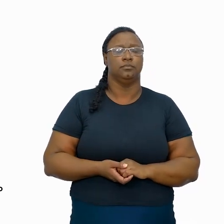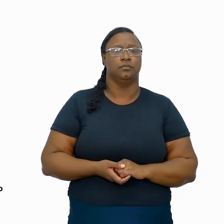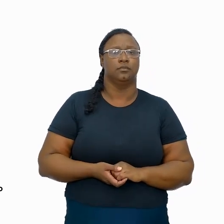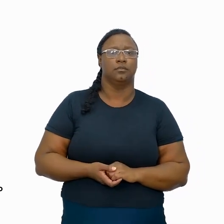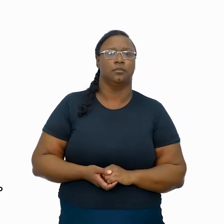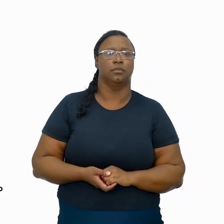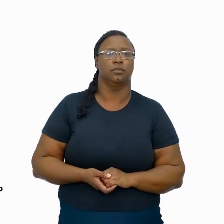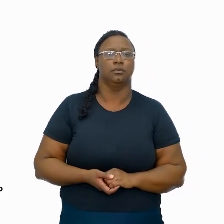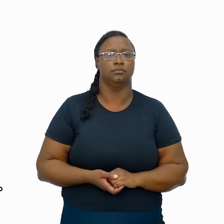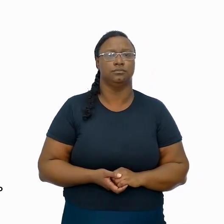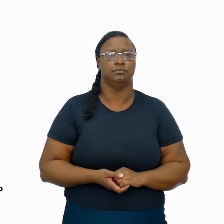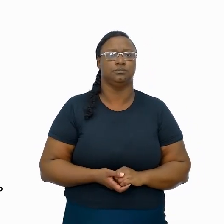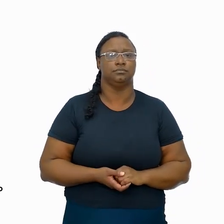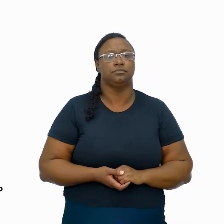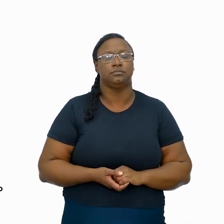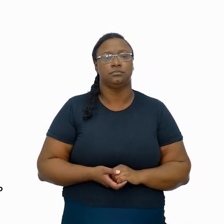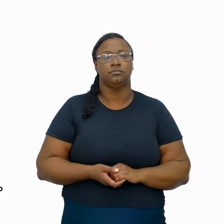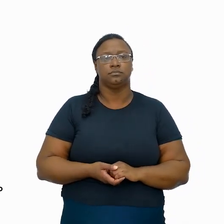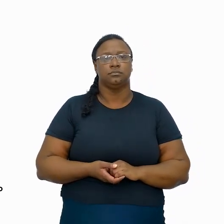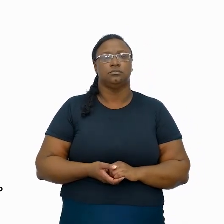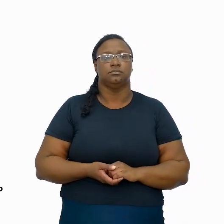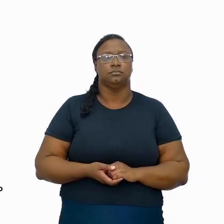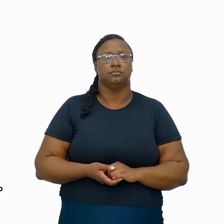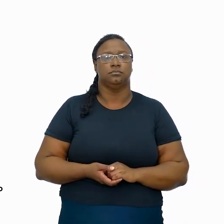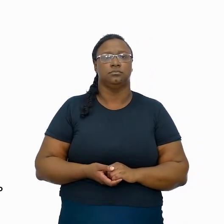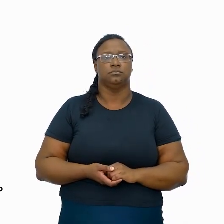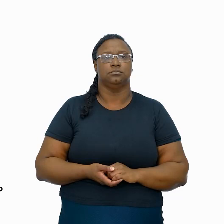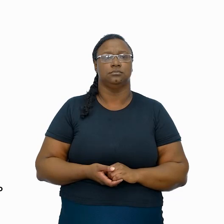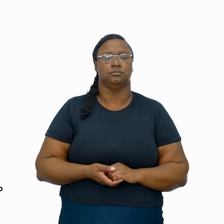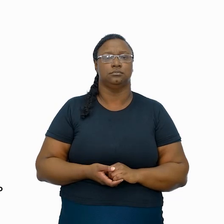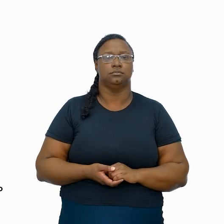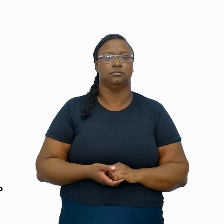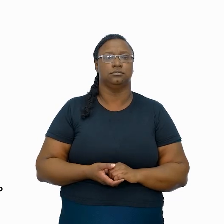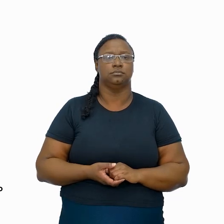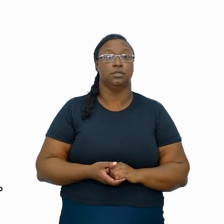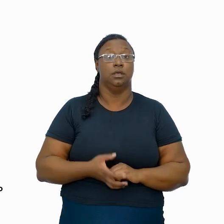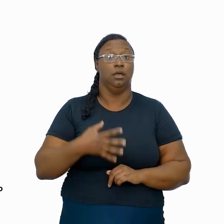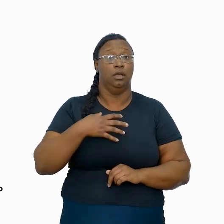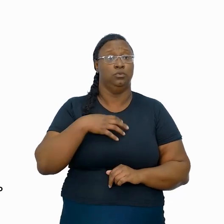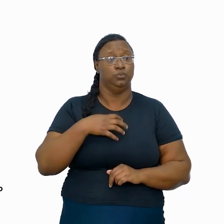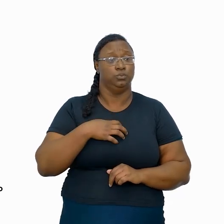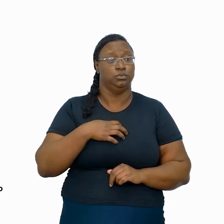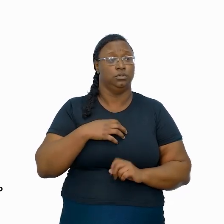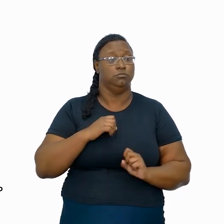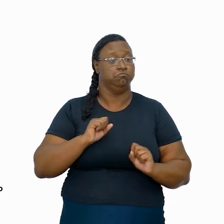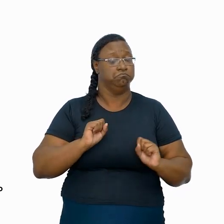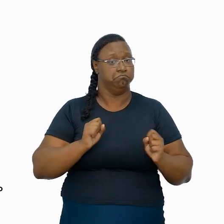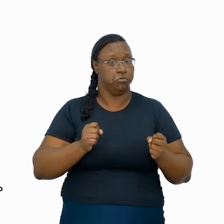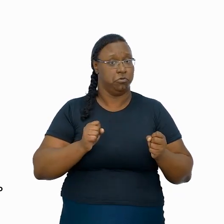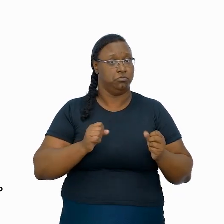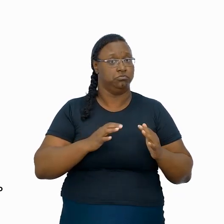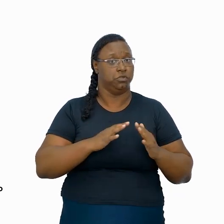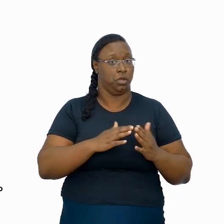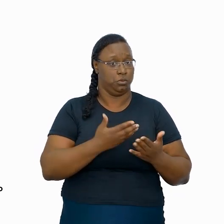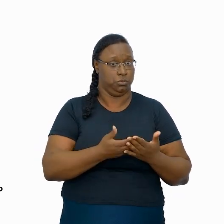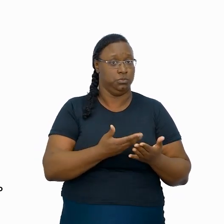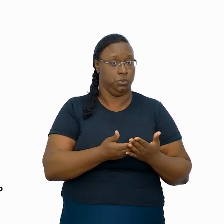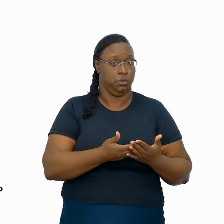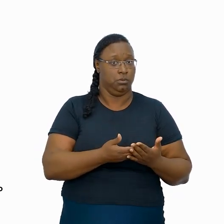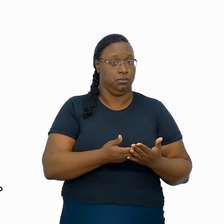de acordo com a possibilidade que se tem, né, em cada realidade escolar, a